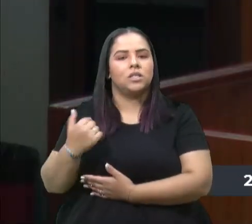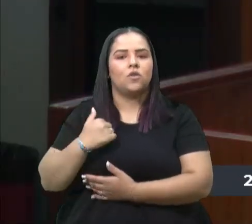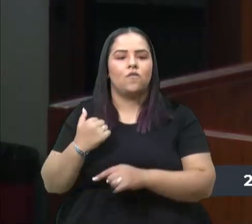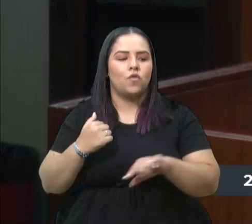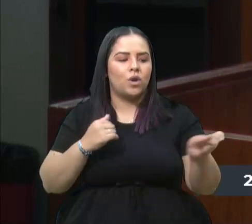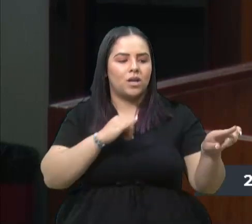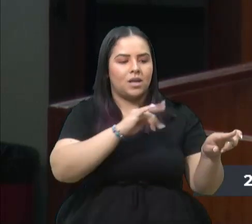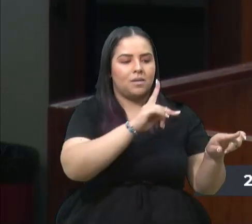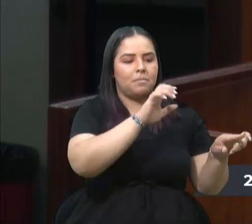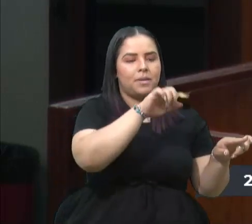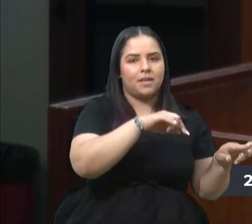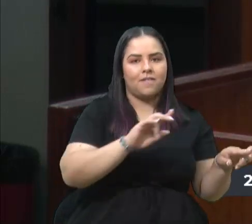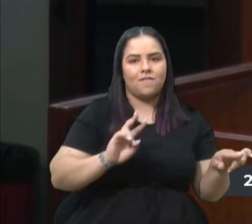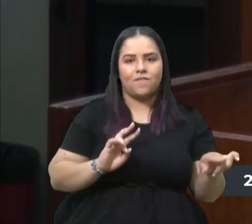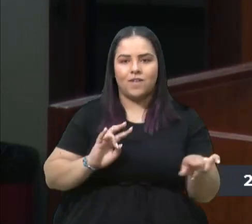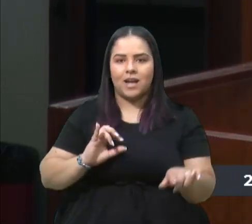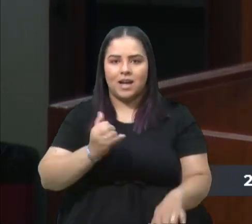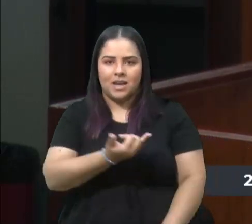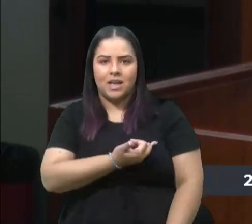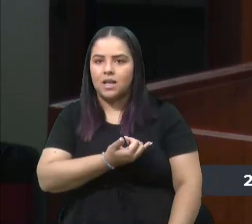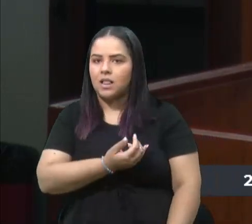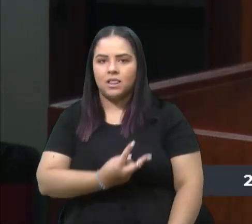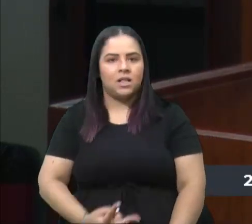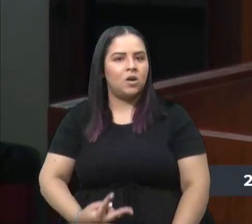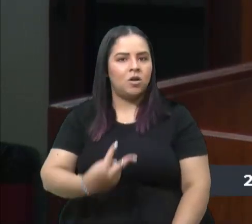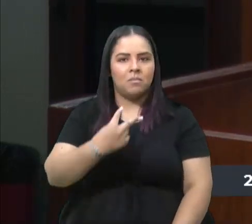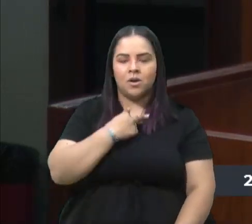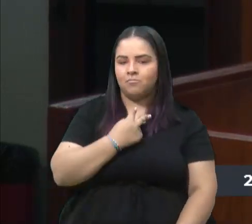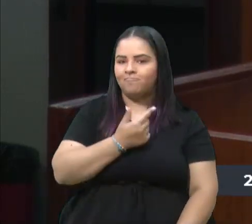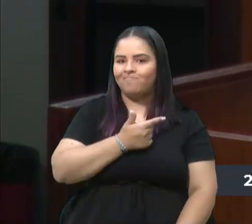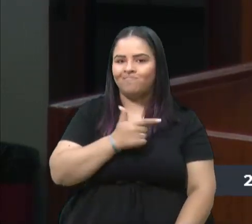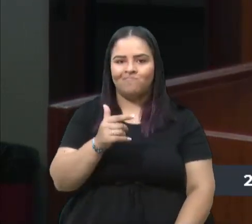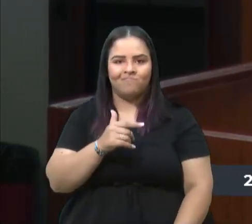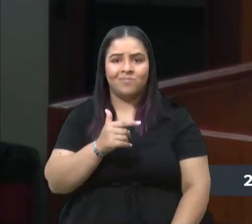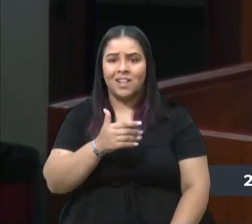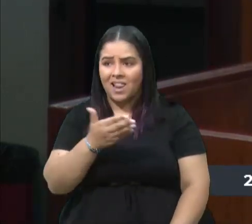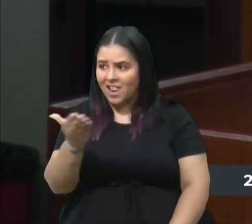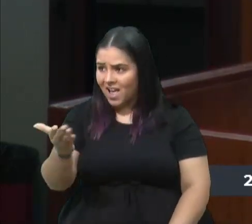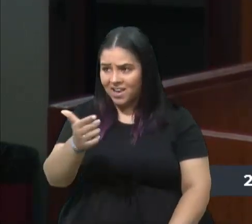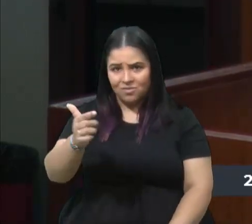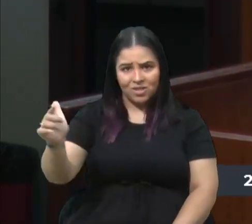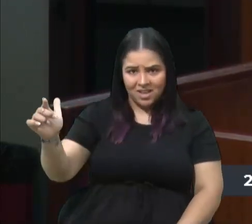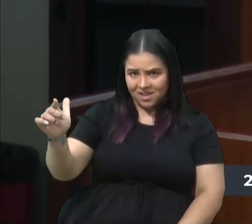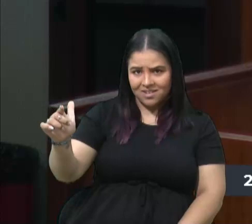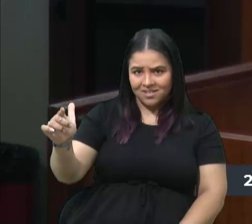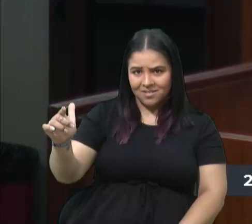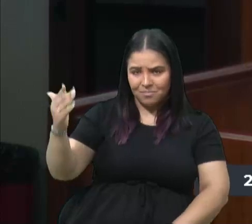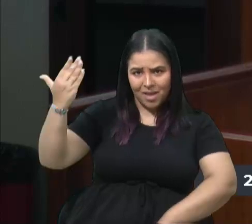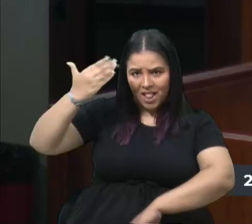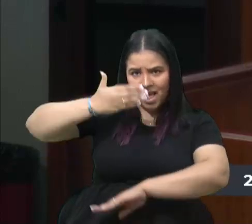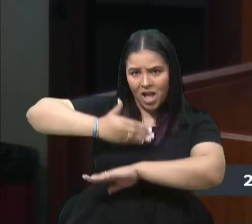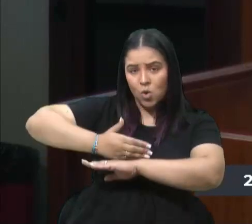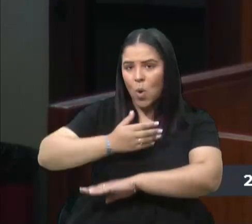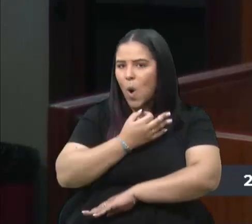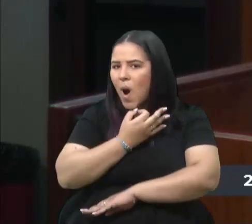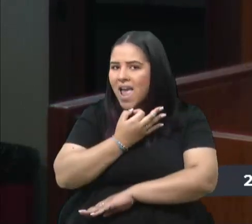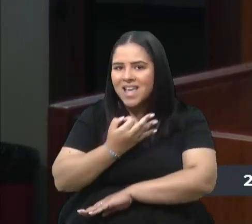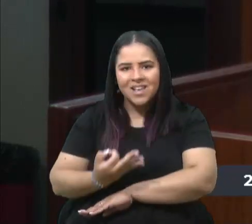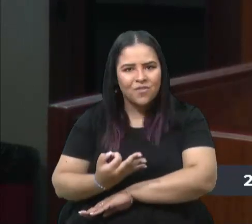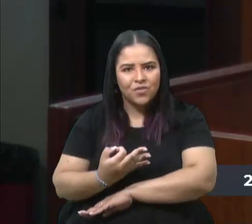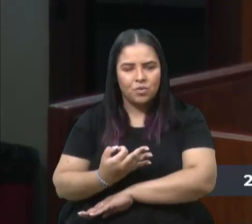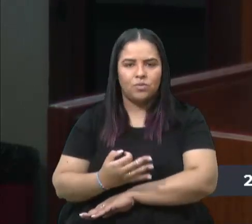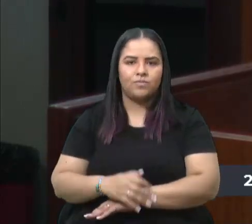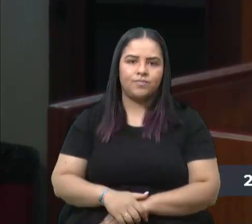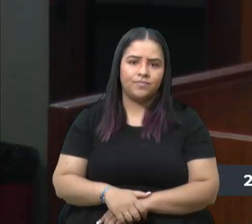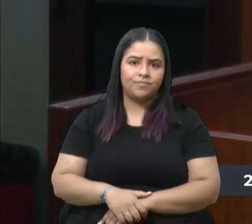Vacaria, não dá para transitar. Lá não tem a concessão. É horrível. É horrível. Não